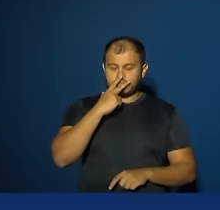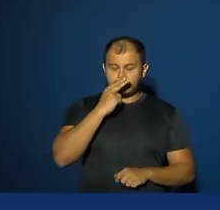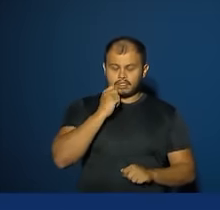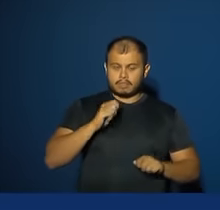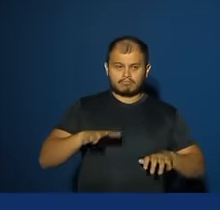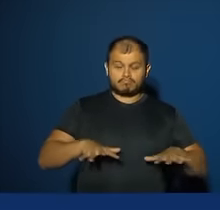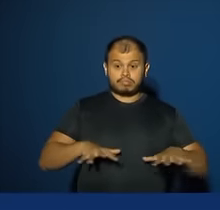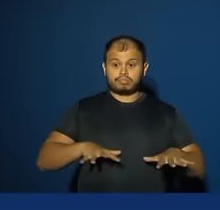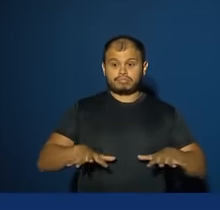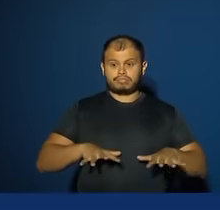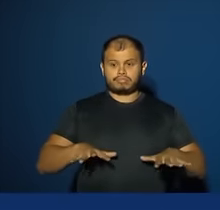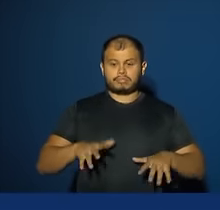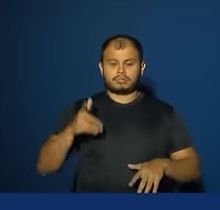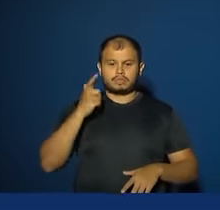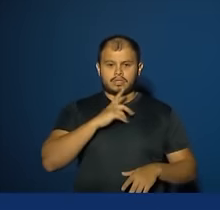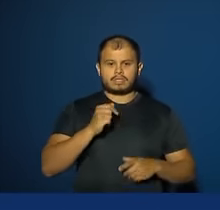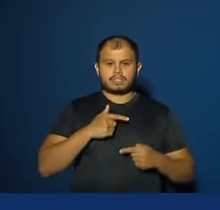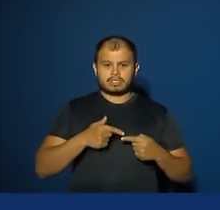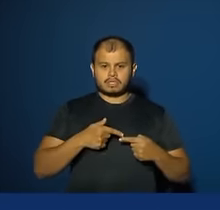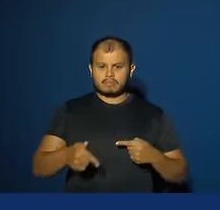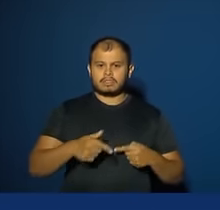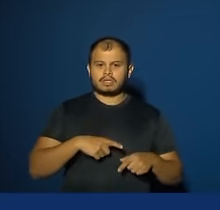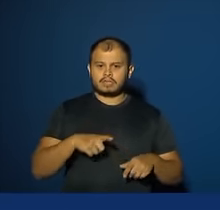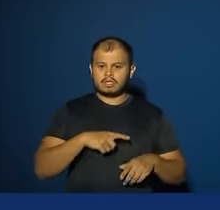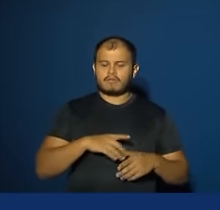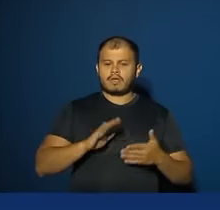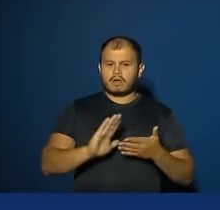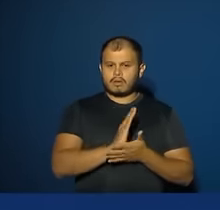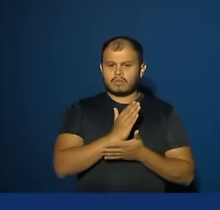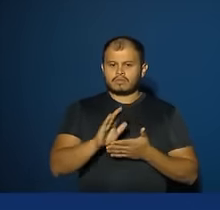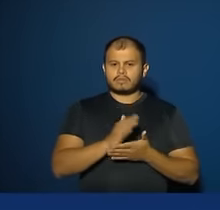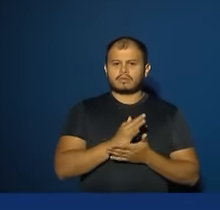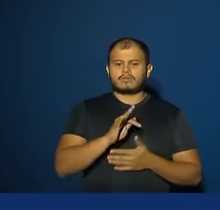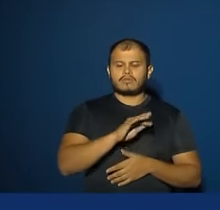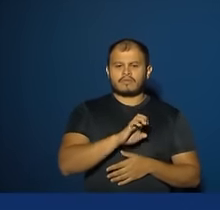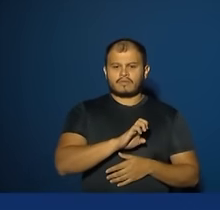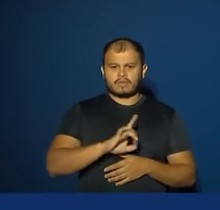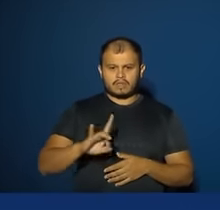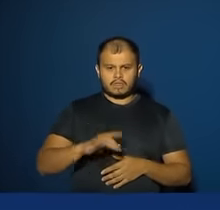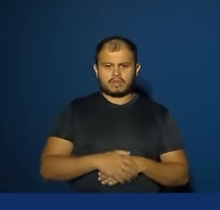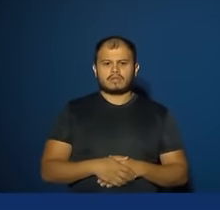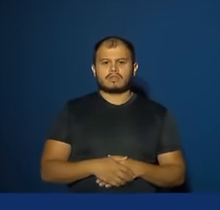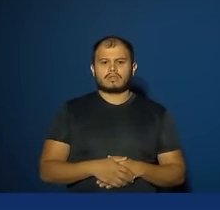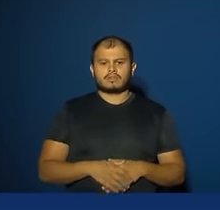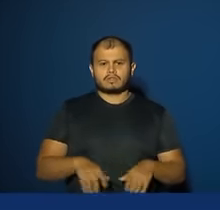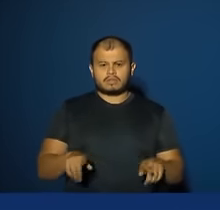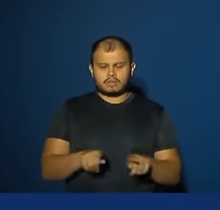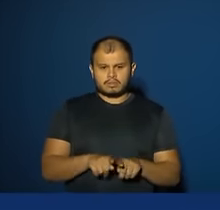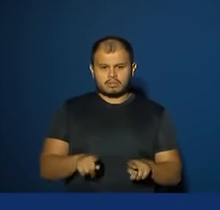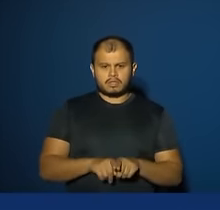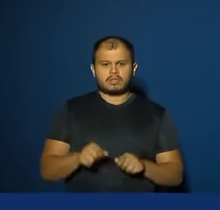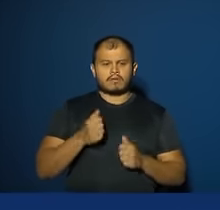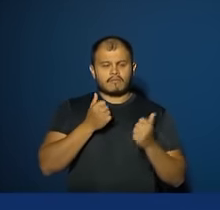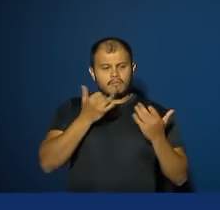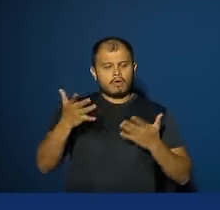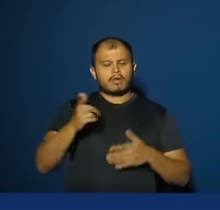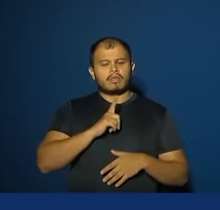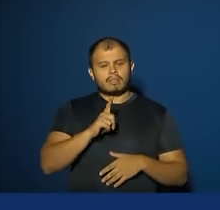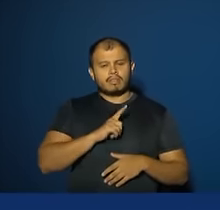né? Essa semana, discurso mais hawkish de alguns dirigentes do Fed, ISM de serviço lá fora